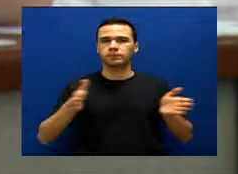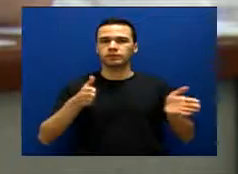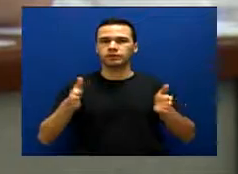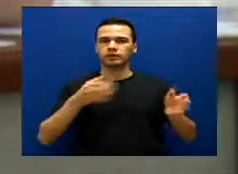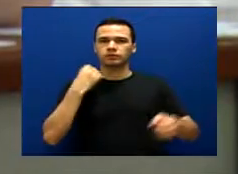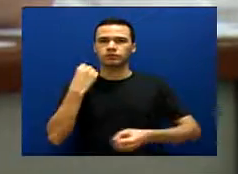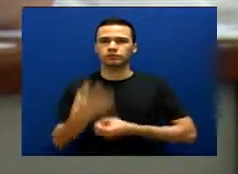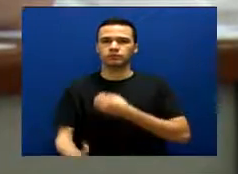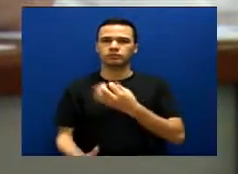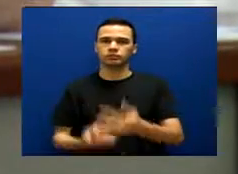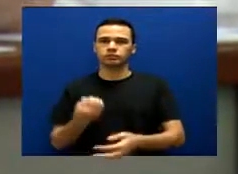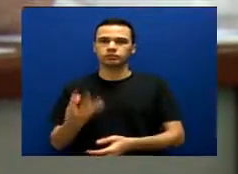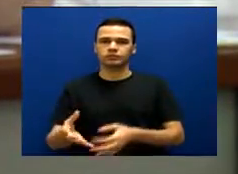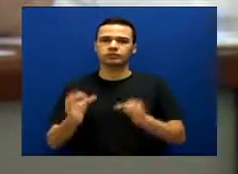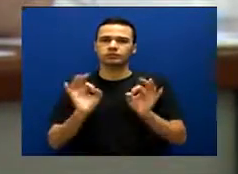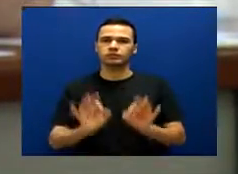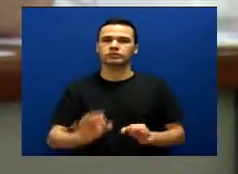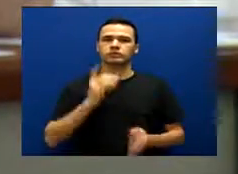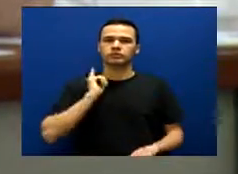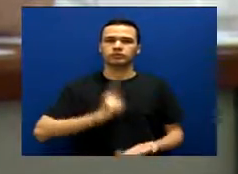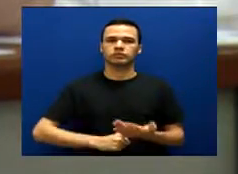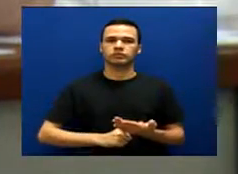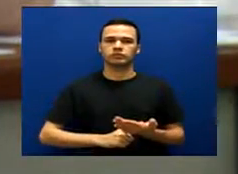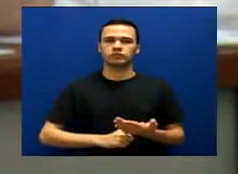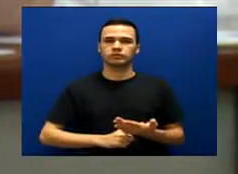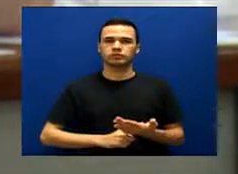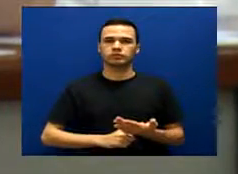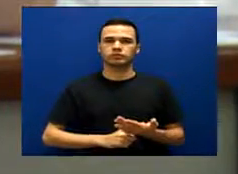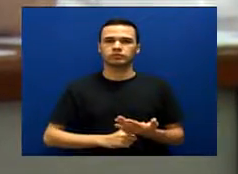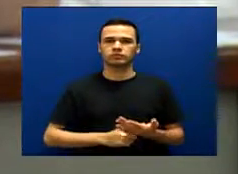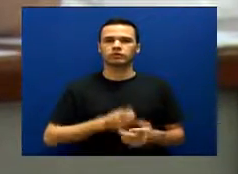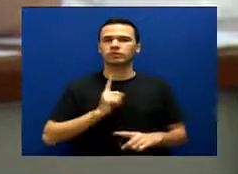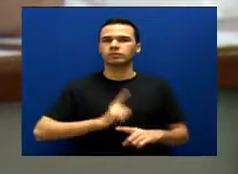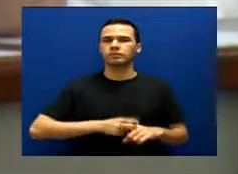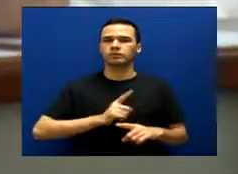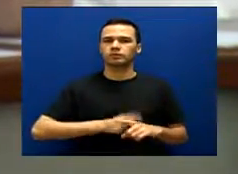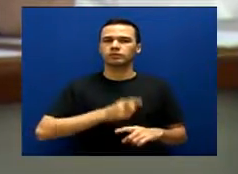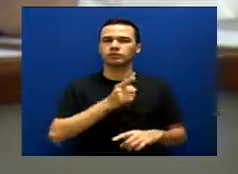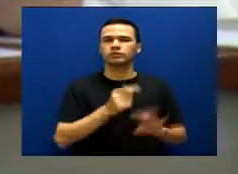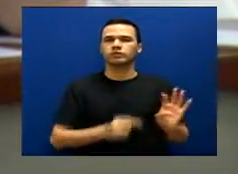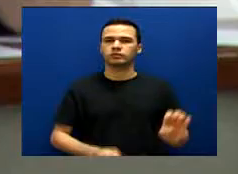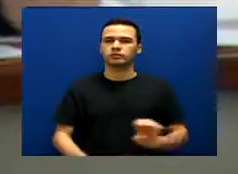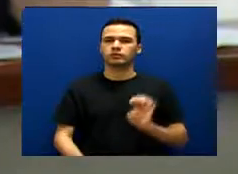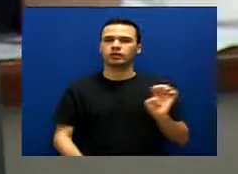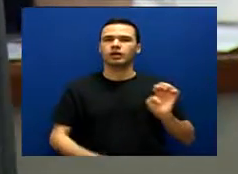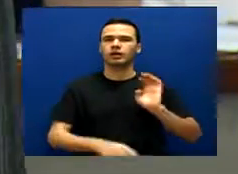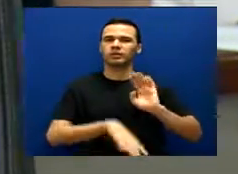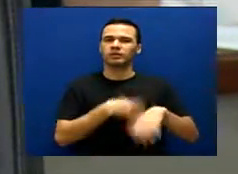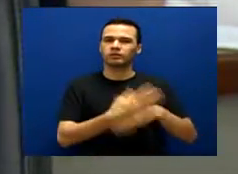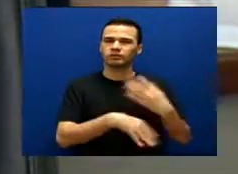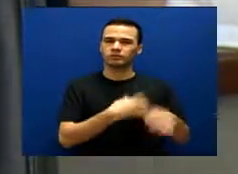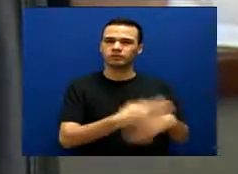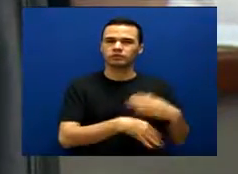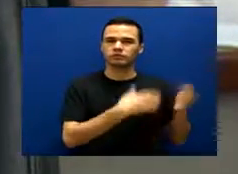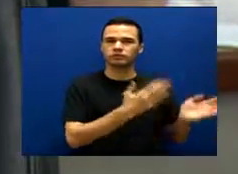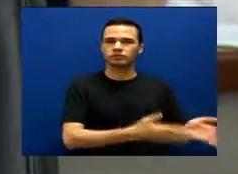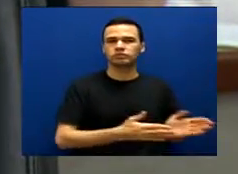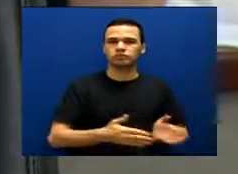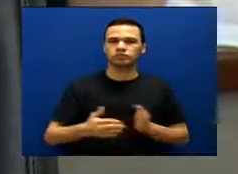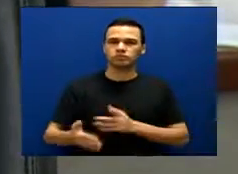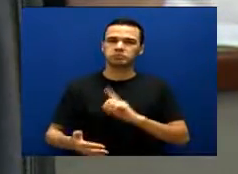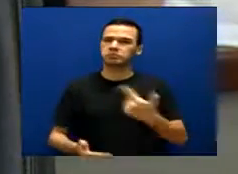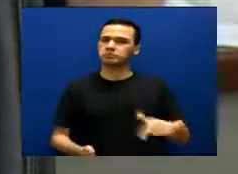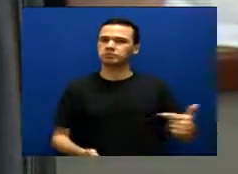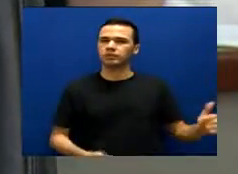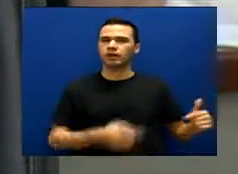prazo combinado. Eu não entendo por que o Estado, ele é tão desorganizado, ou essas empresas que trabalham